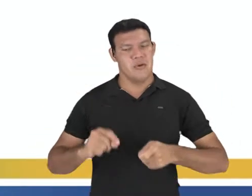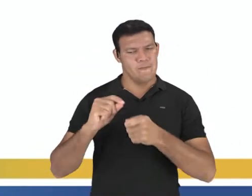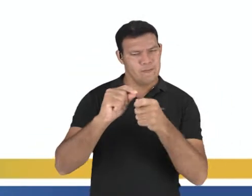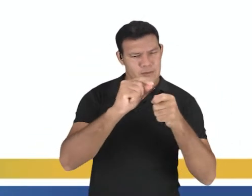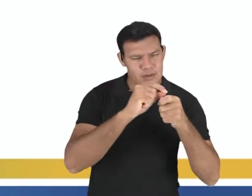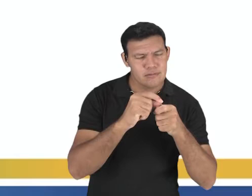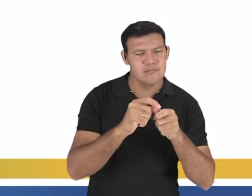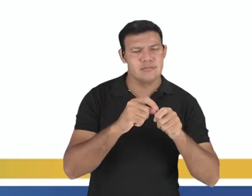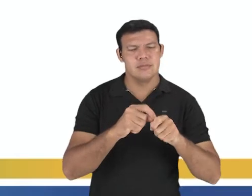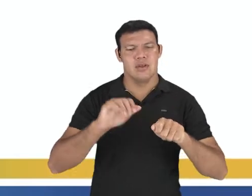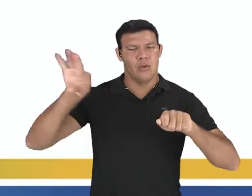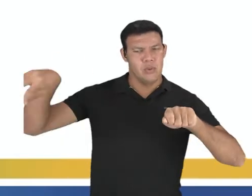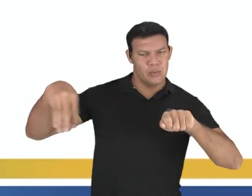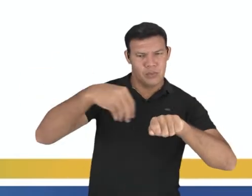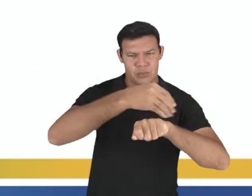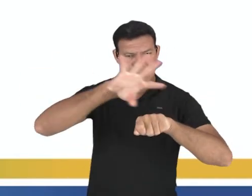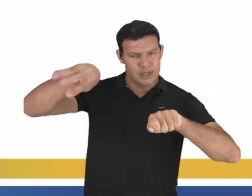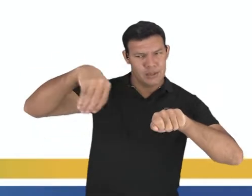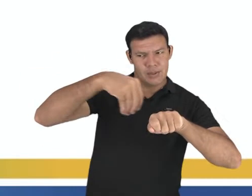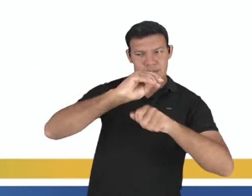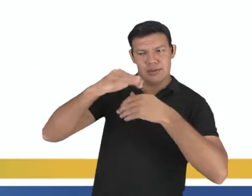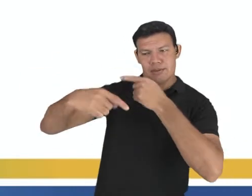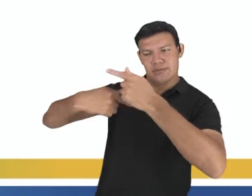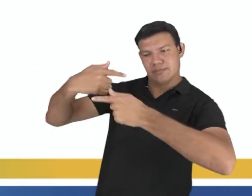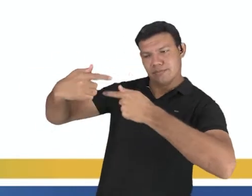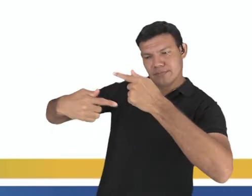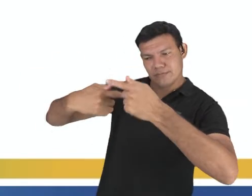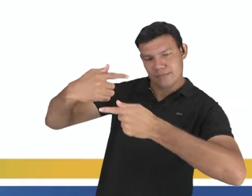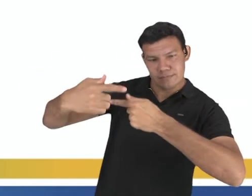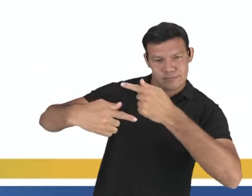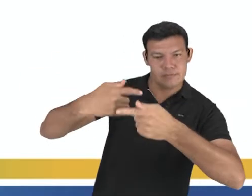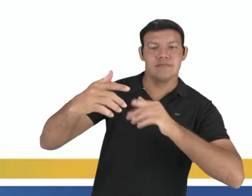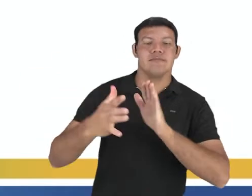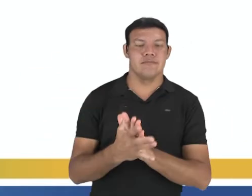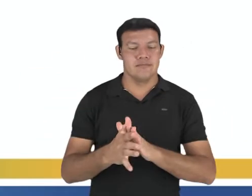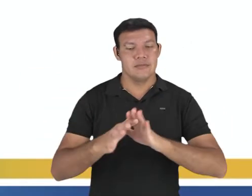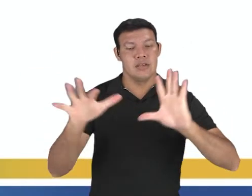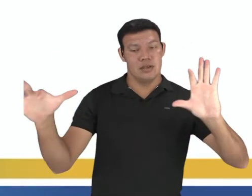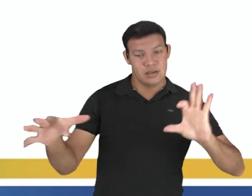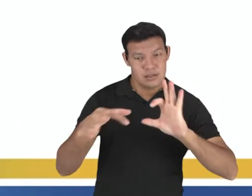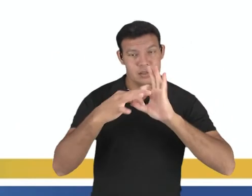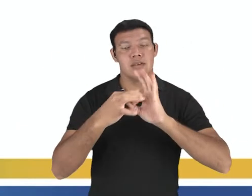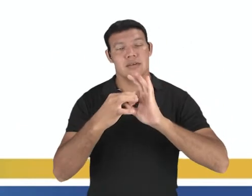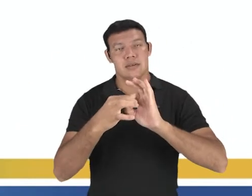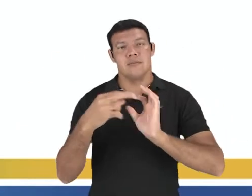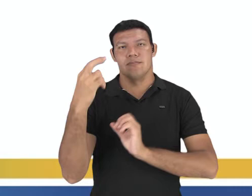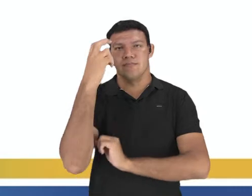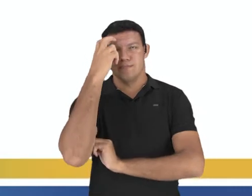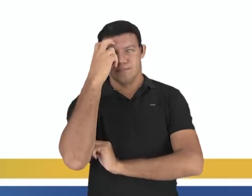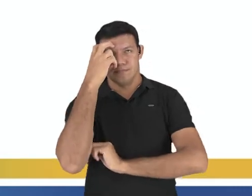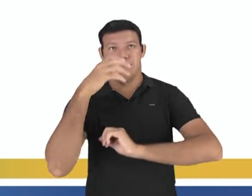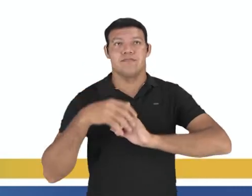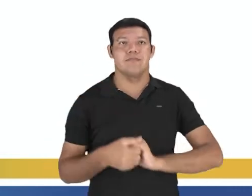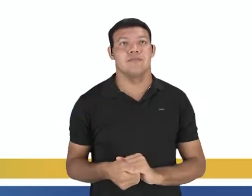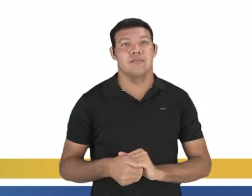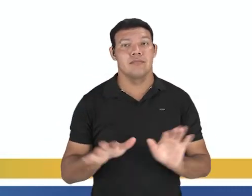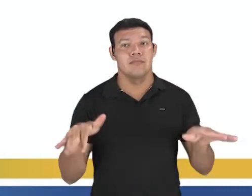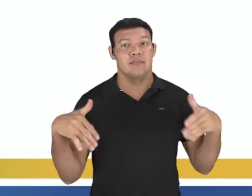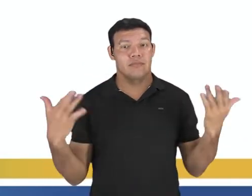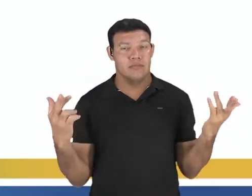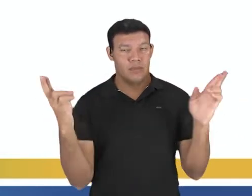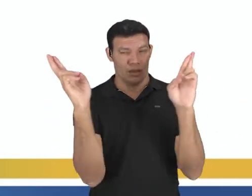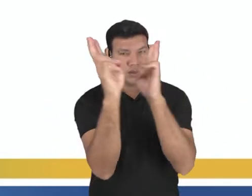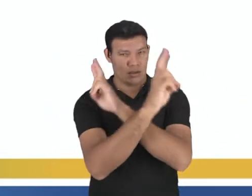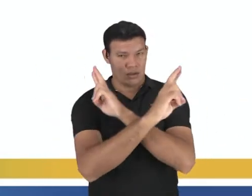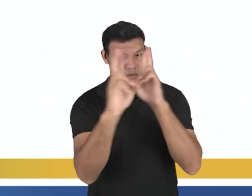que é transmitido de geração a geração e integram a cultura. No entanto, a